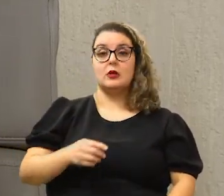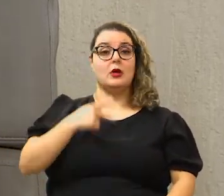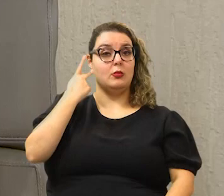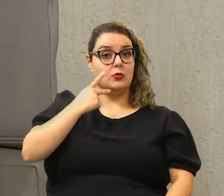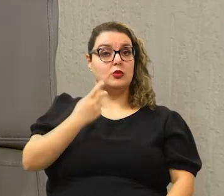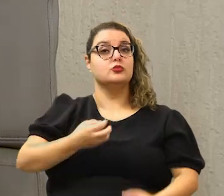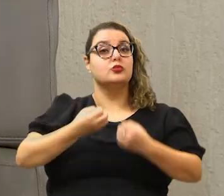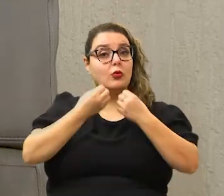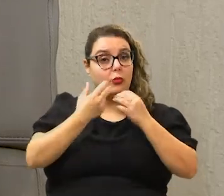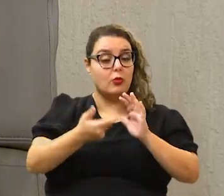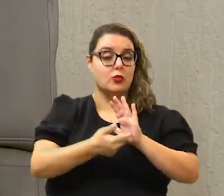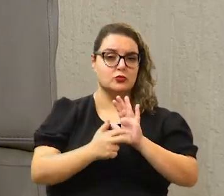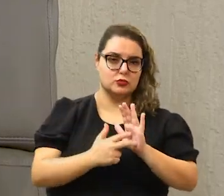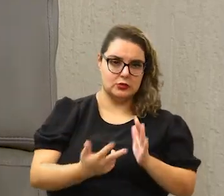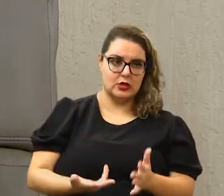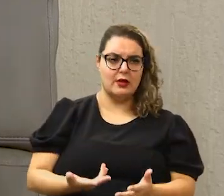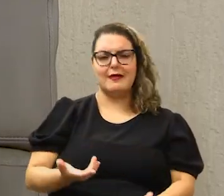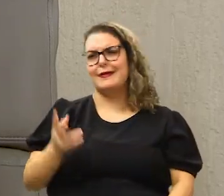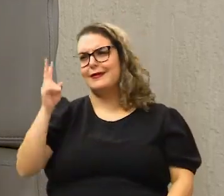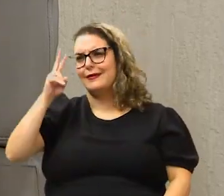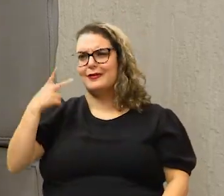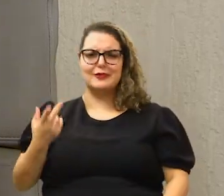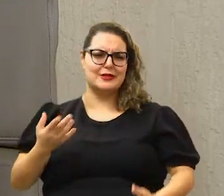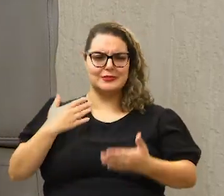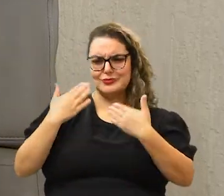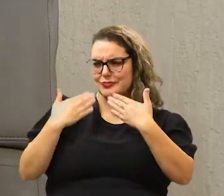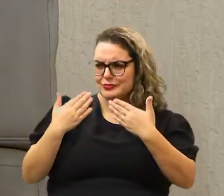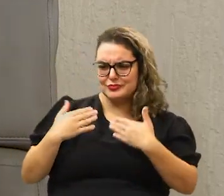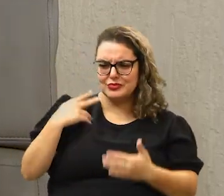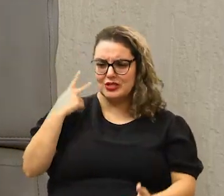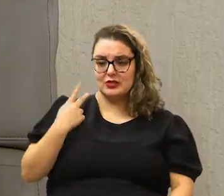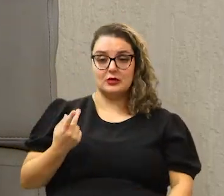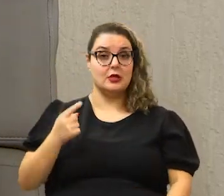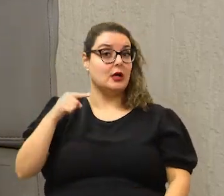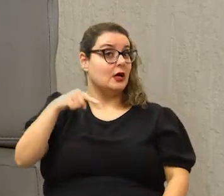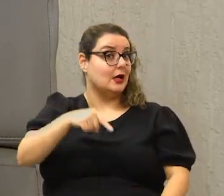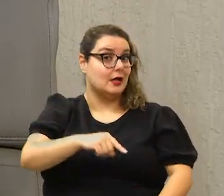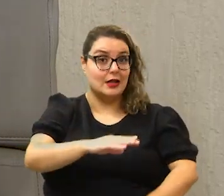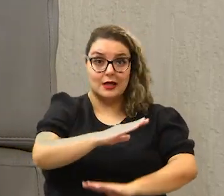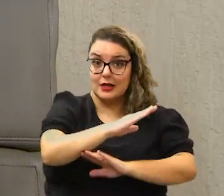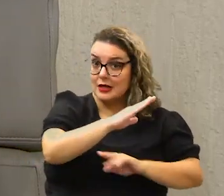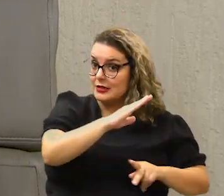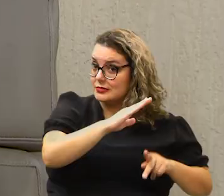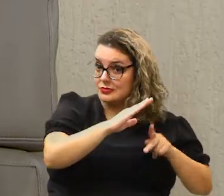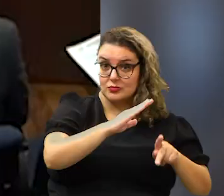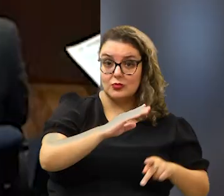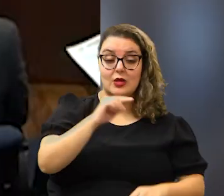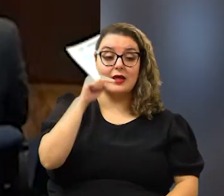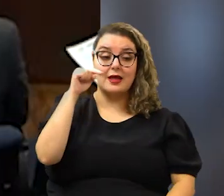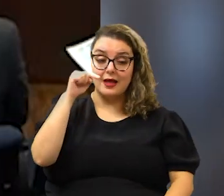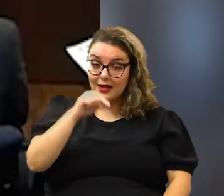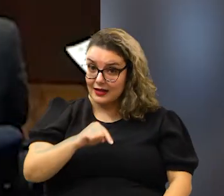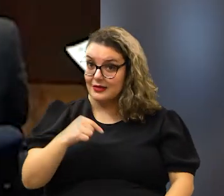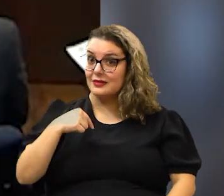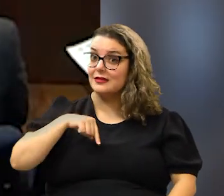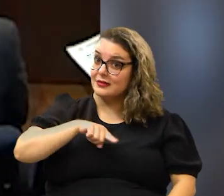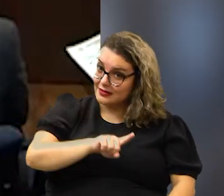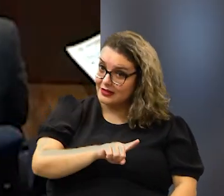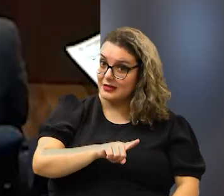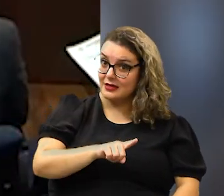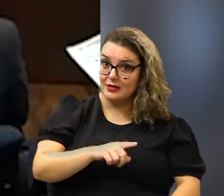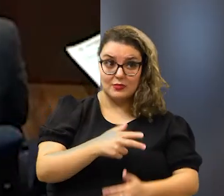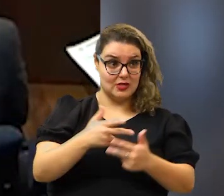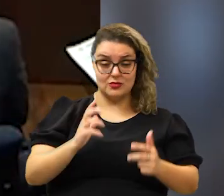né? E você convencer, se você tiver argumento, se a sua proposta for boa, os vereadores encampam. Tinha advogados,